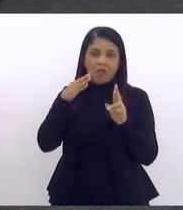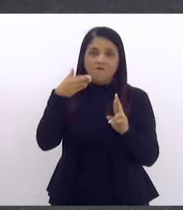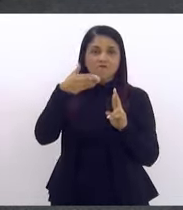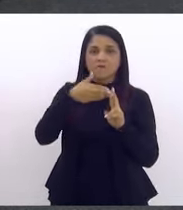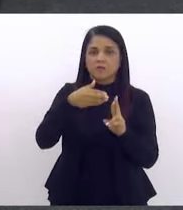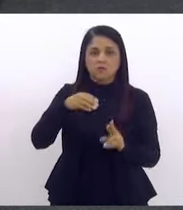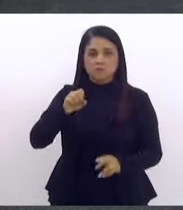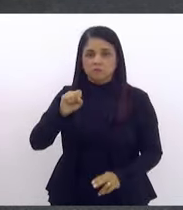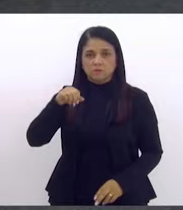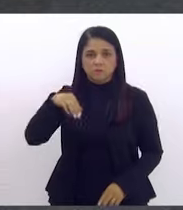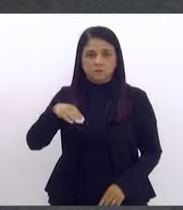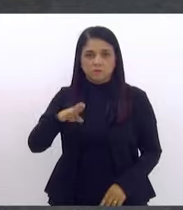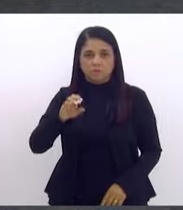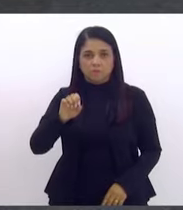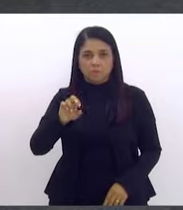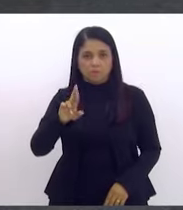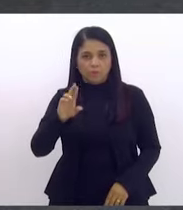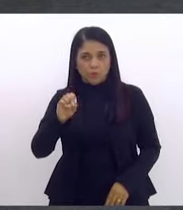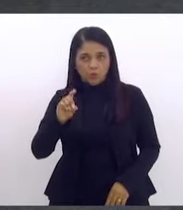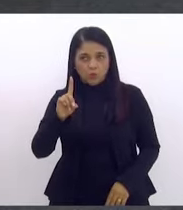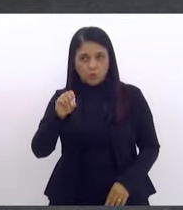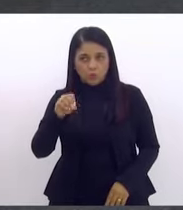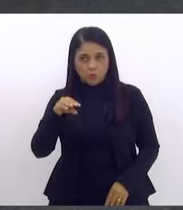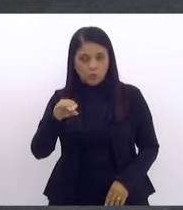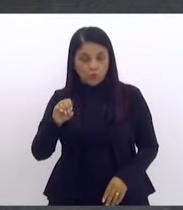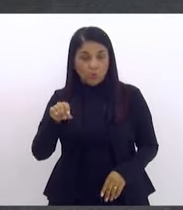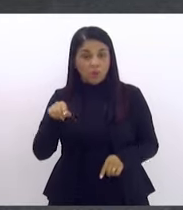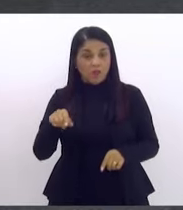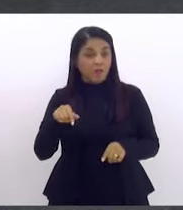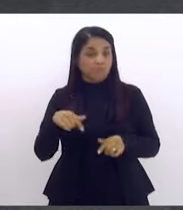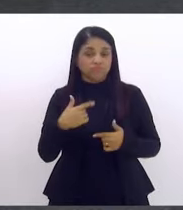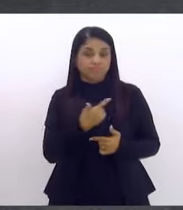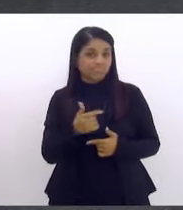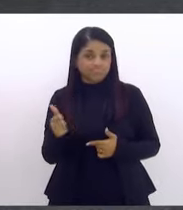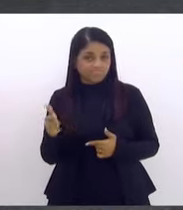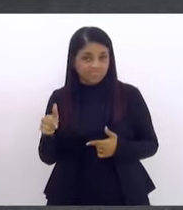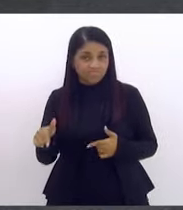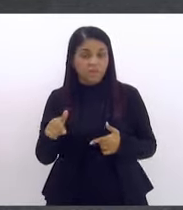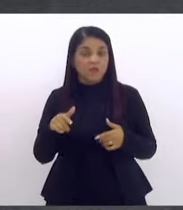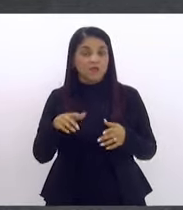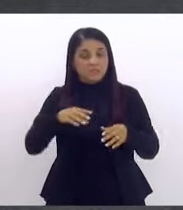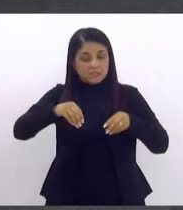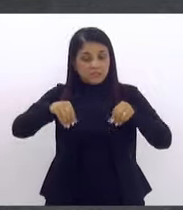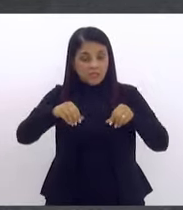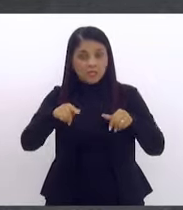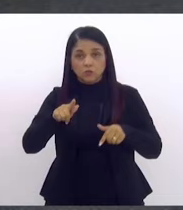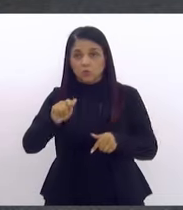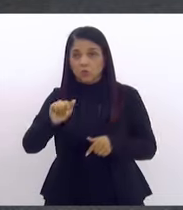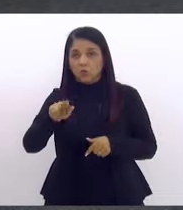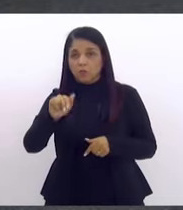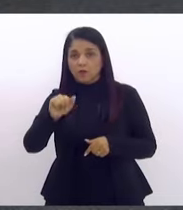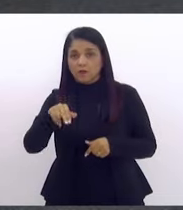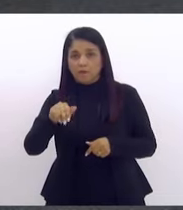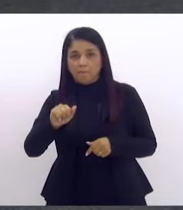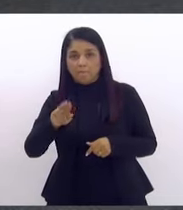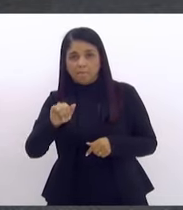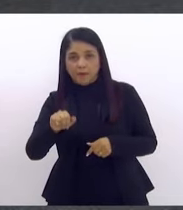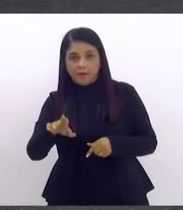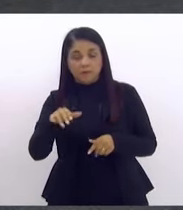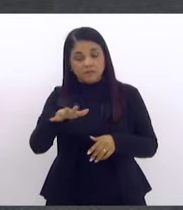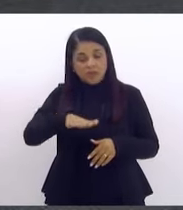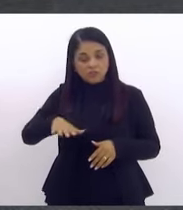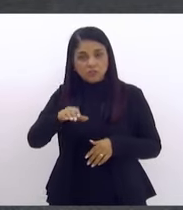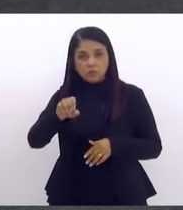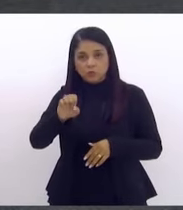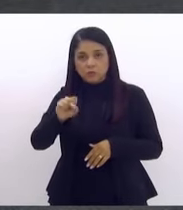existia. Diz respeito às terras que eram da Guanabara, na região do Estácio, que